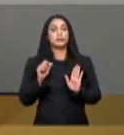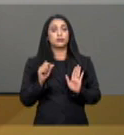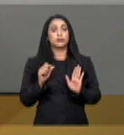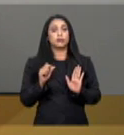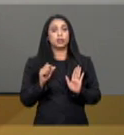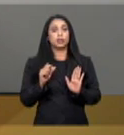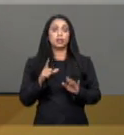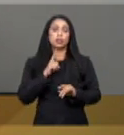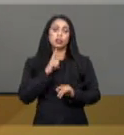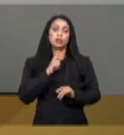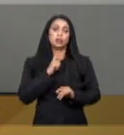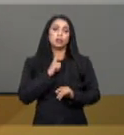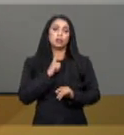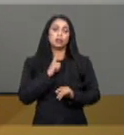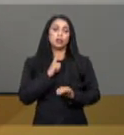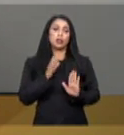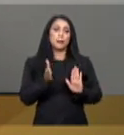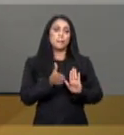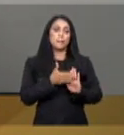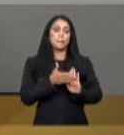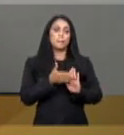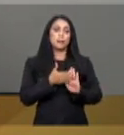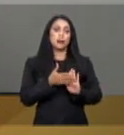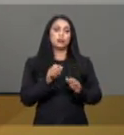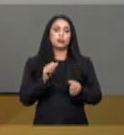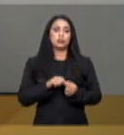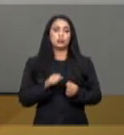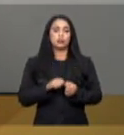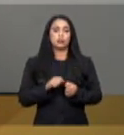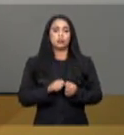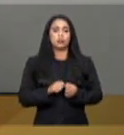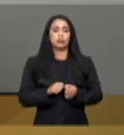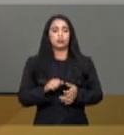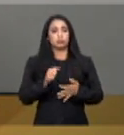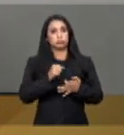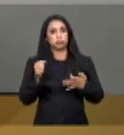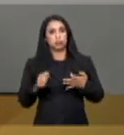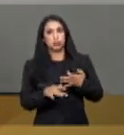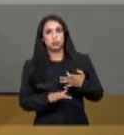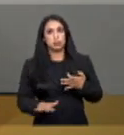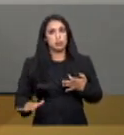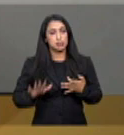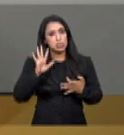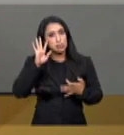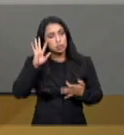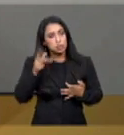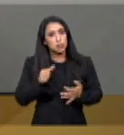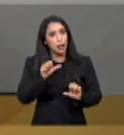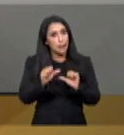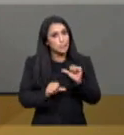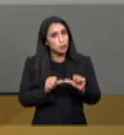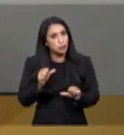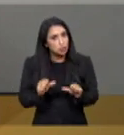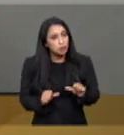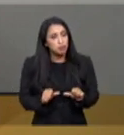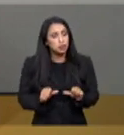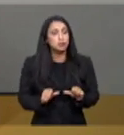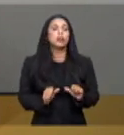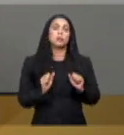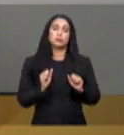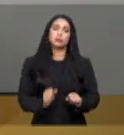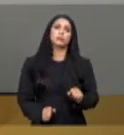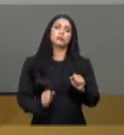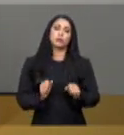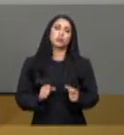que, em alguma medida, eram pautas de conduta para o jurisdicionado. A mudança de jurisprudência, que pode